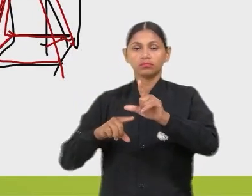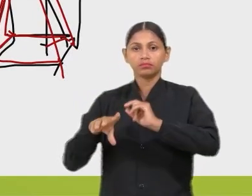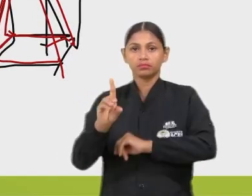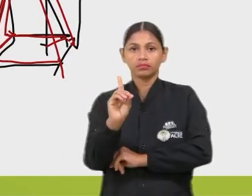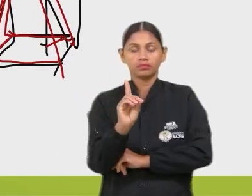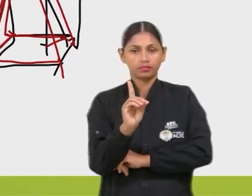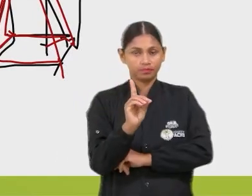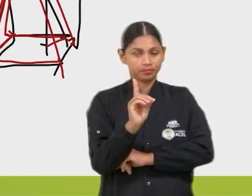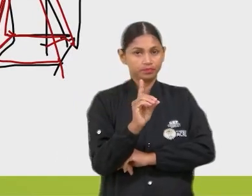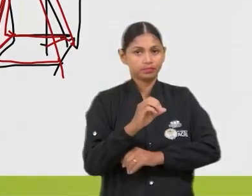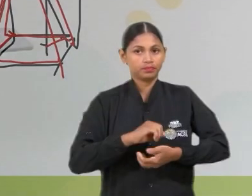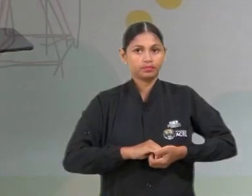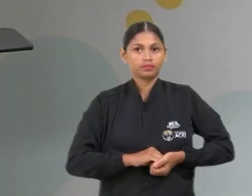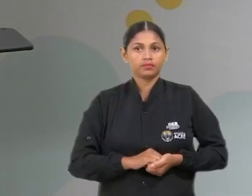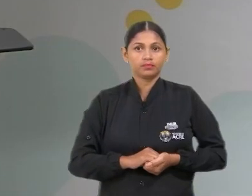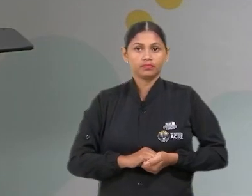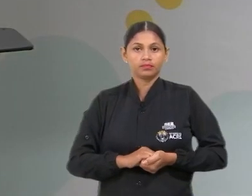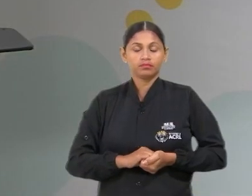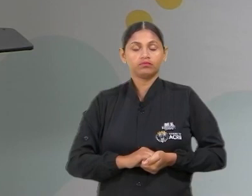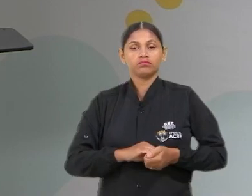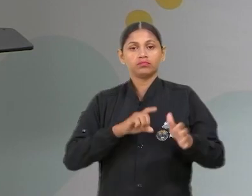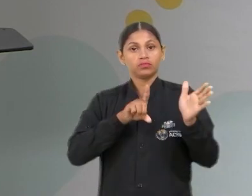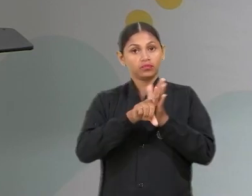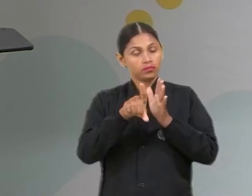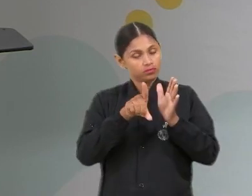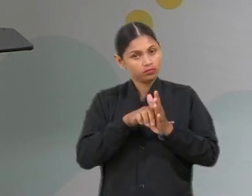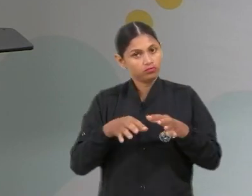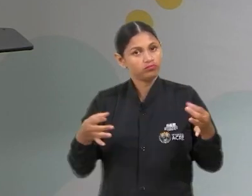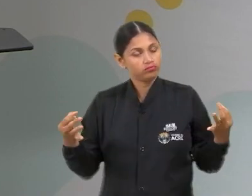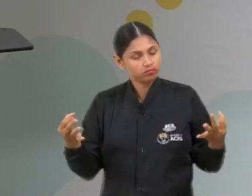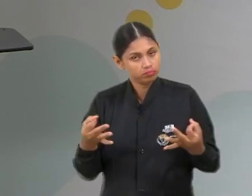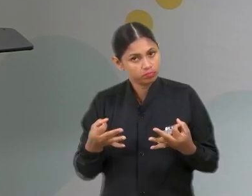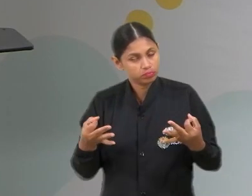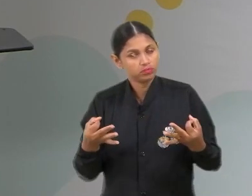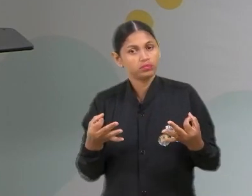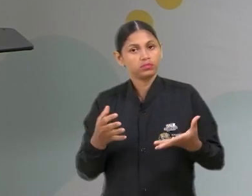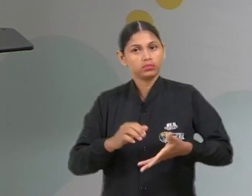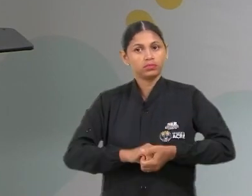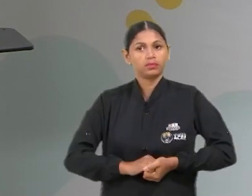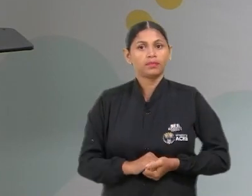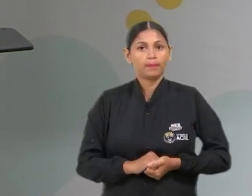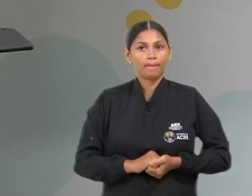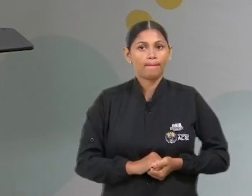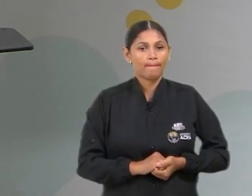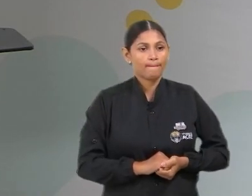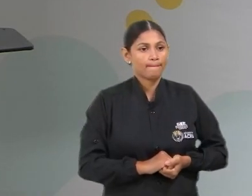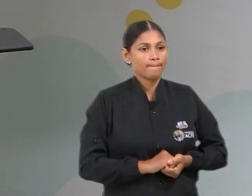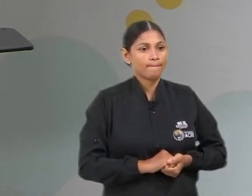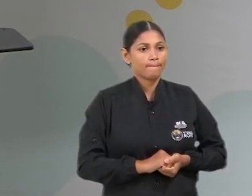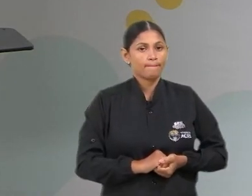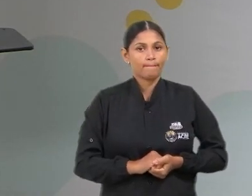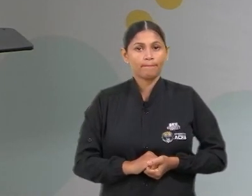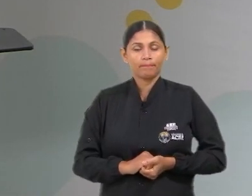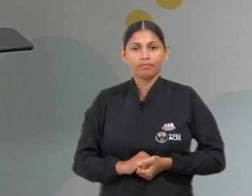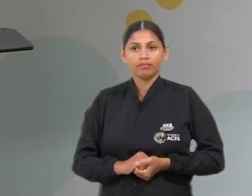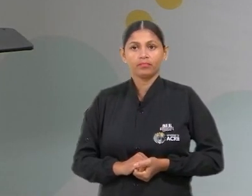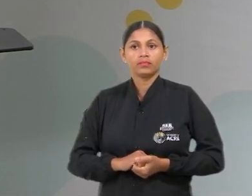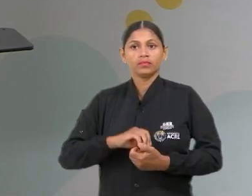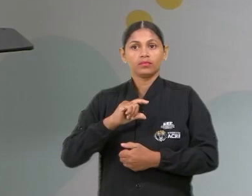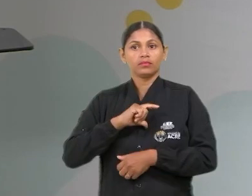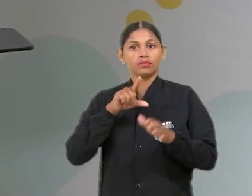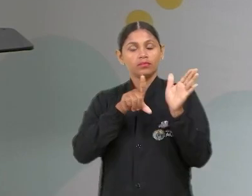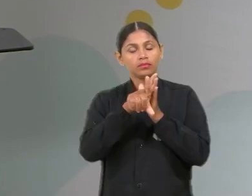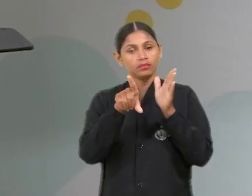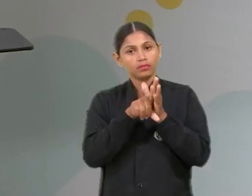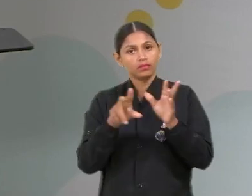D, tá bom? É uma questão já bem elaborada aí sobre essa figura, tá bom, gente? Ok? Então nós temos aqui uma questão que